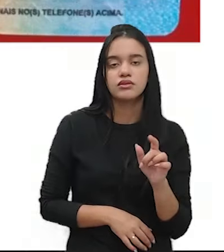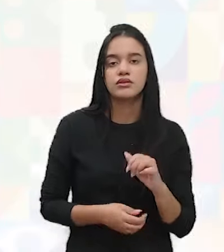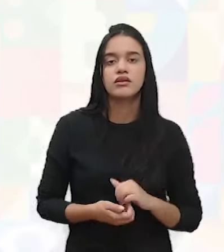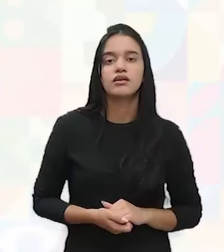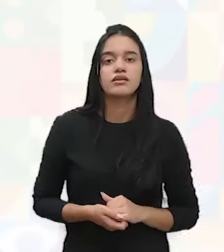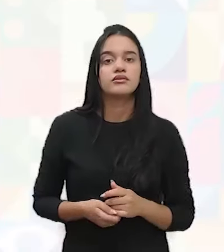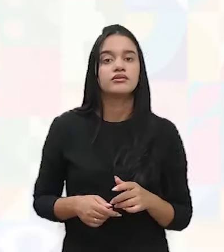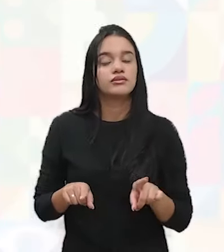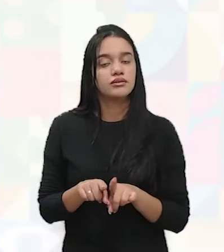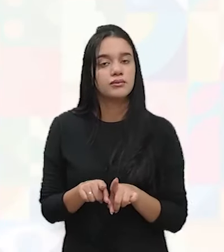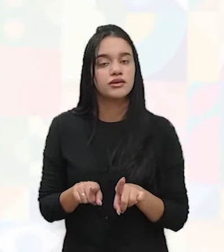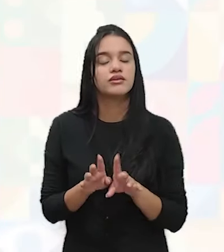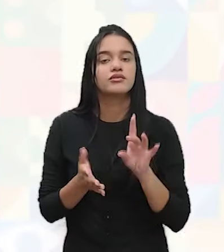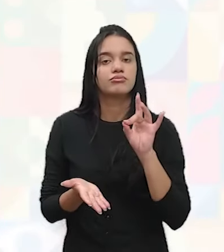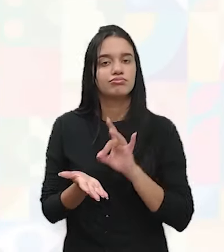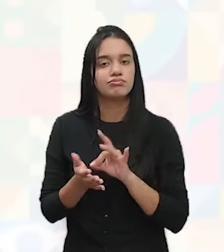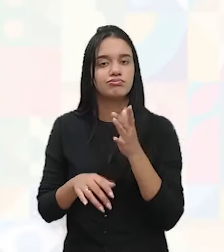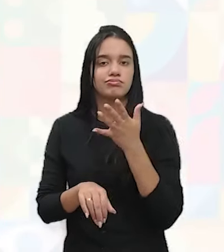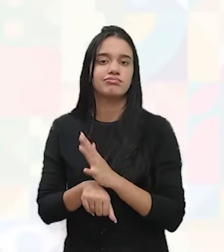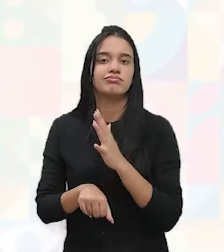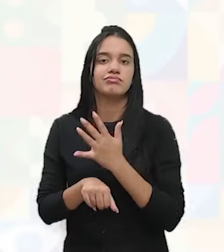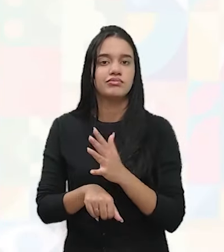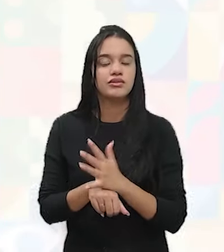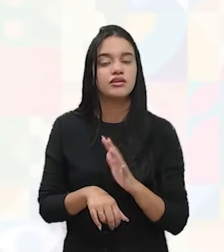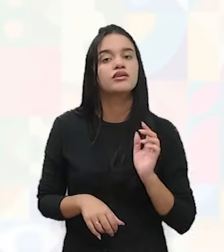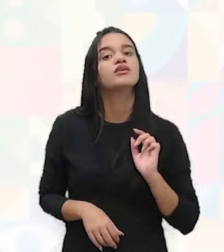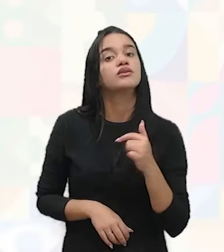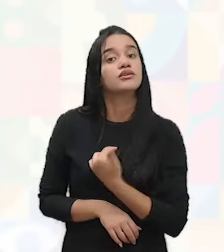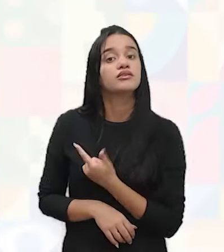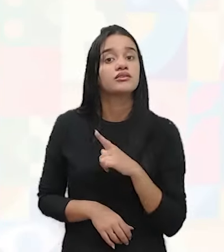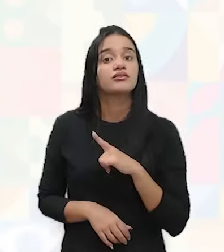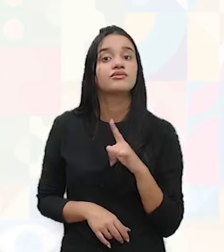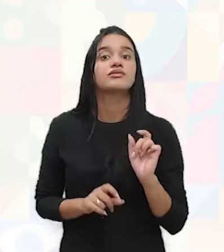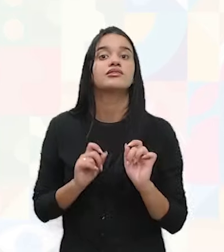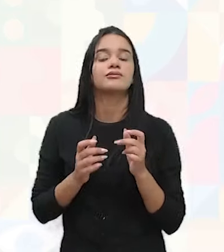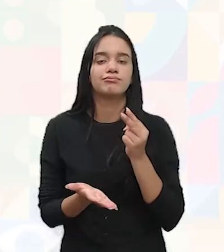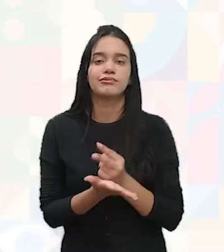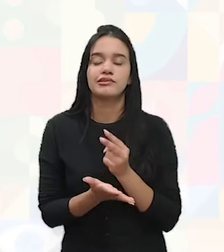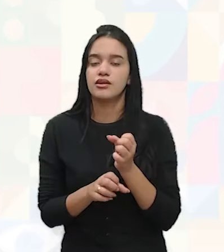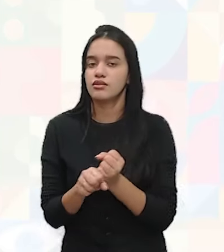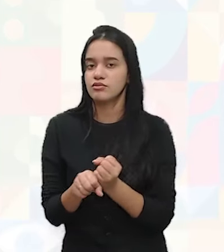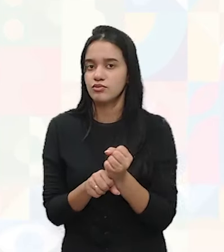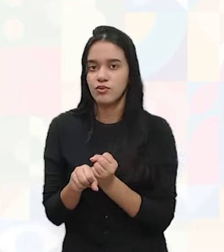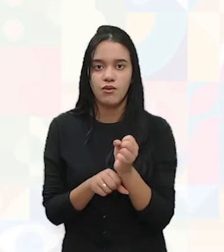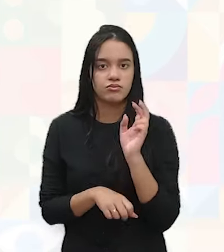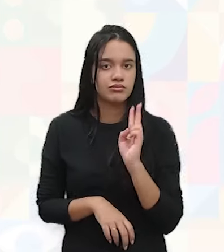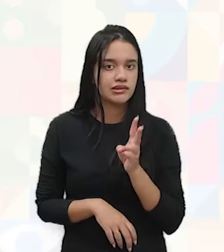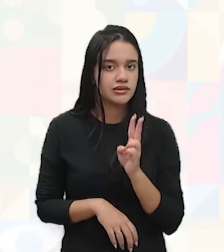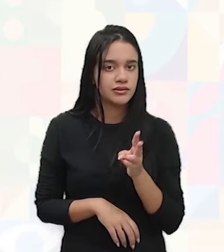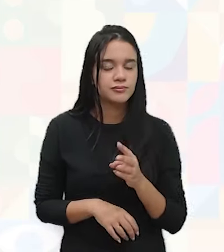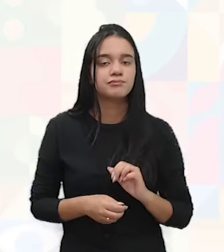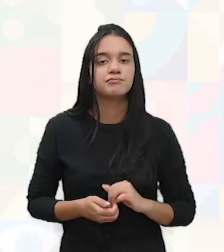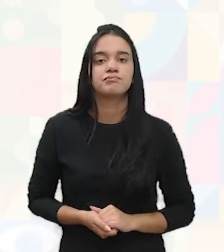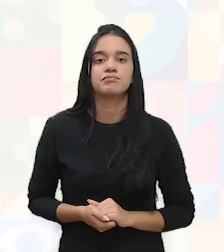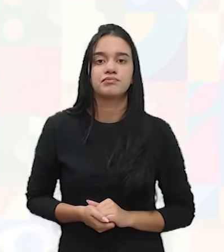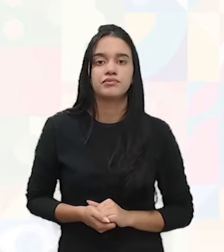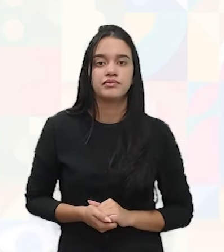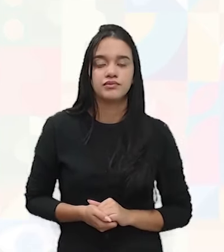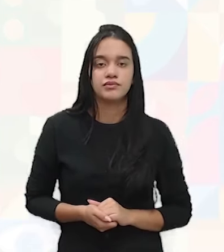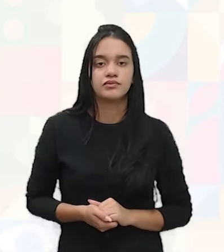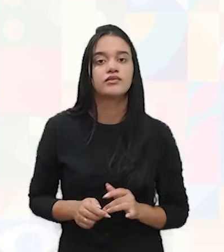carga realmente em atividade a gente deve fazer essa manutenção anual Então esse agente extintor ele